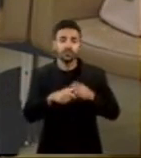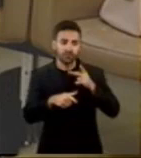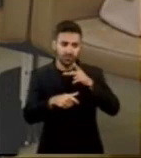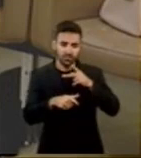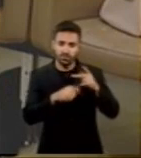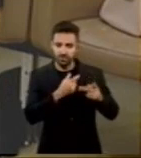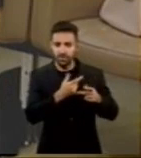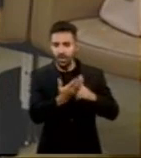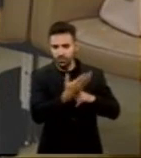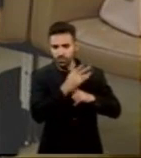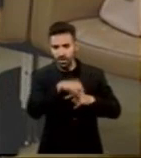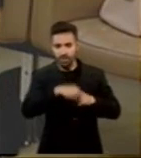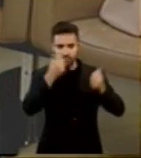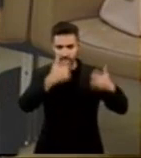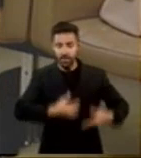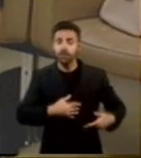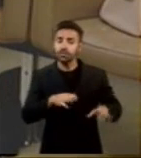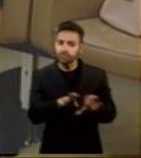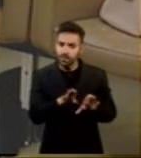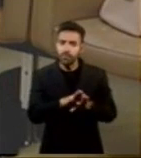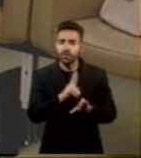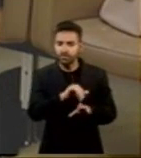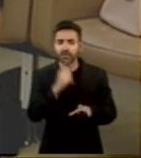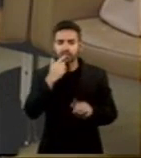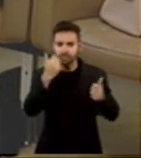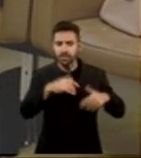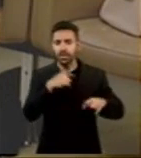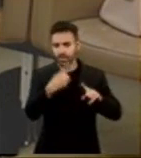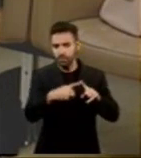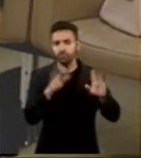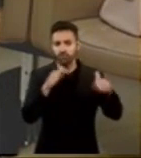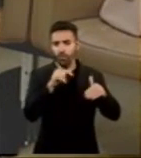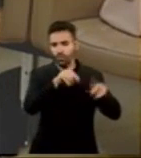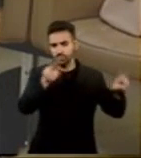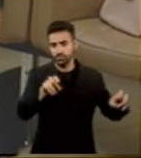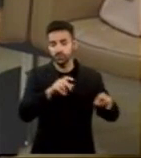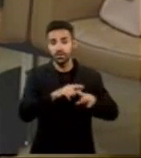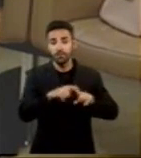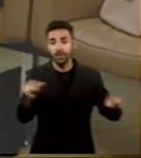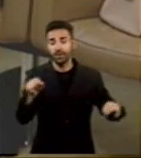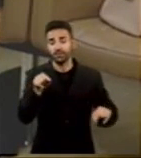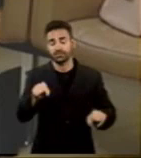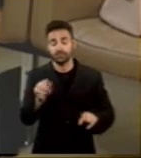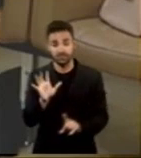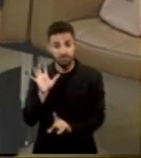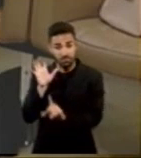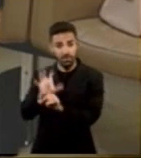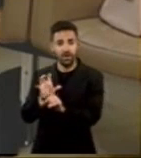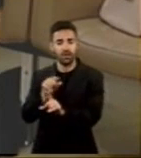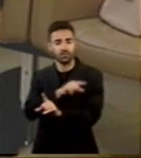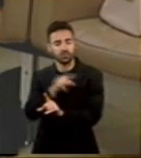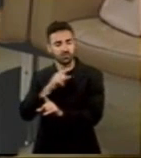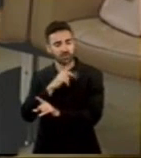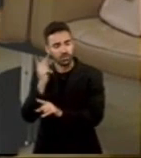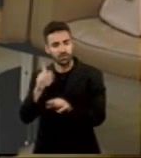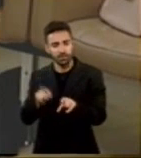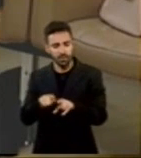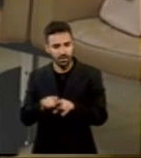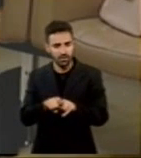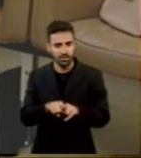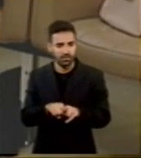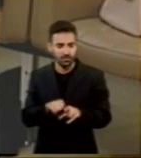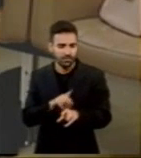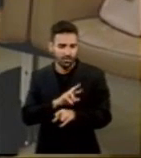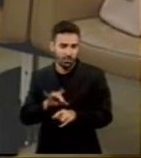essas questões, então não gostaria muito de ater esse ponto, mas esse impacto que é dito também não é